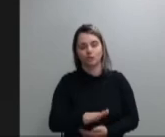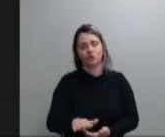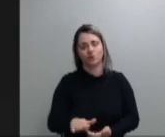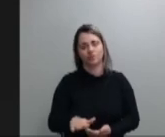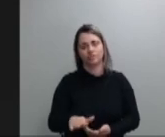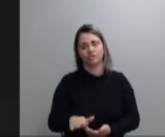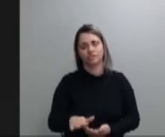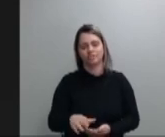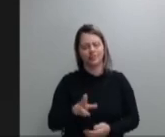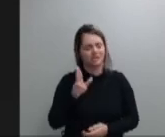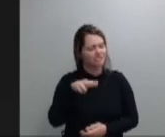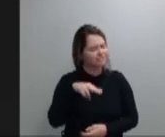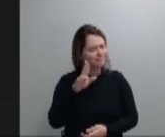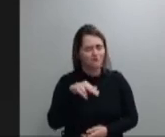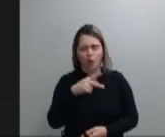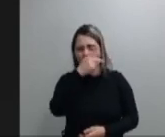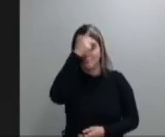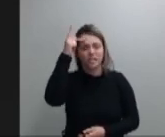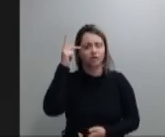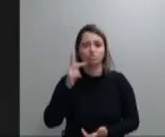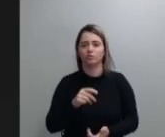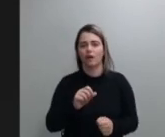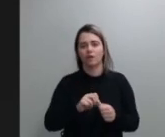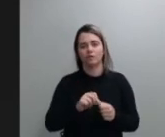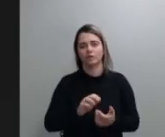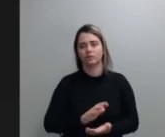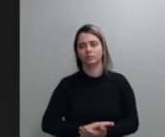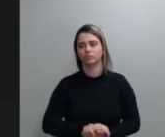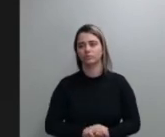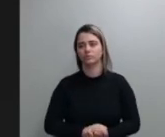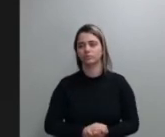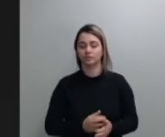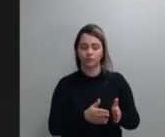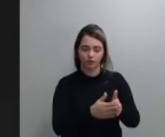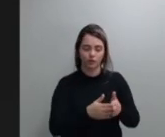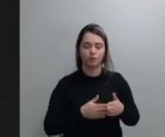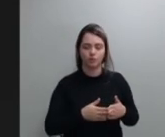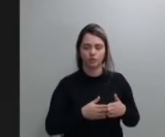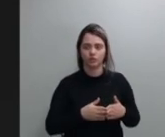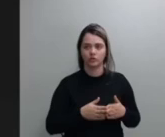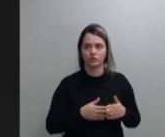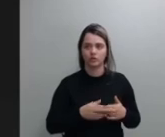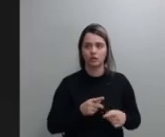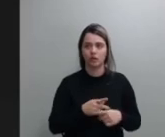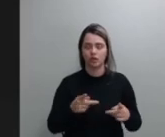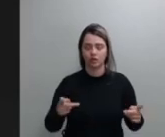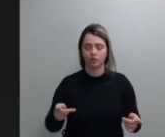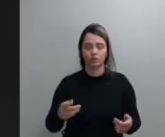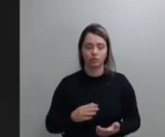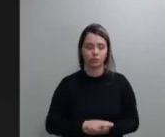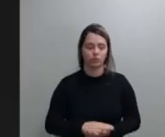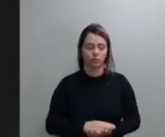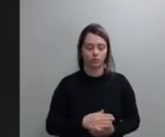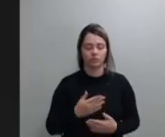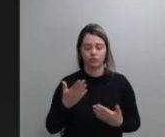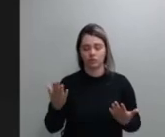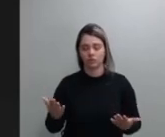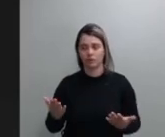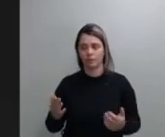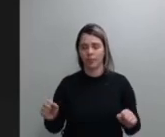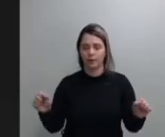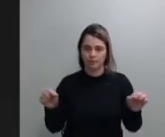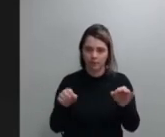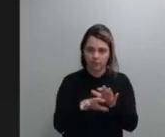ministro ministro Napoleão eu vou pedir a compreensão de todos para encerrar então por aqui ficam esses